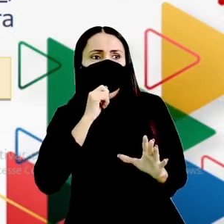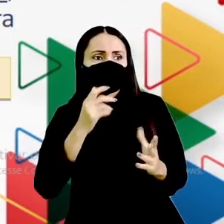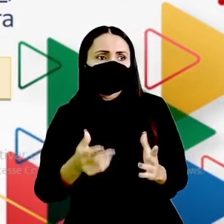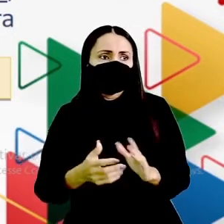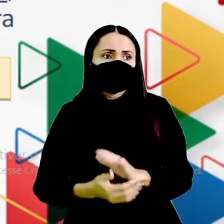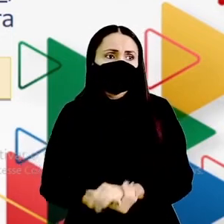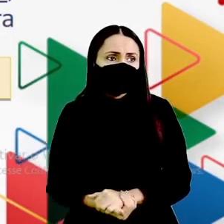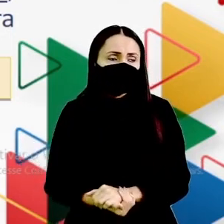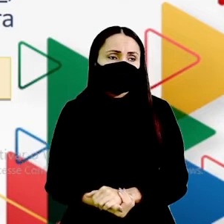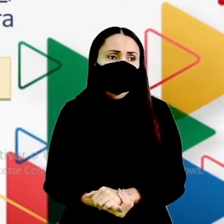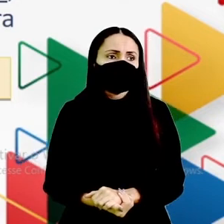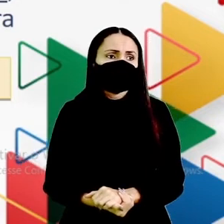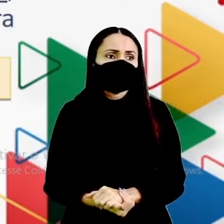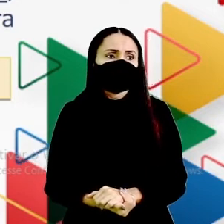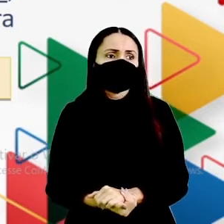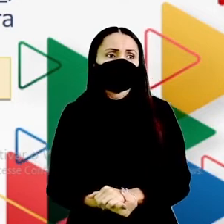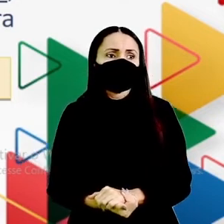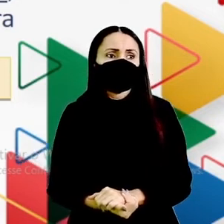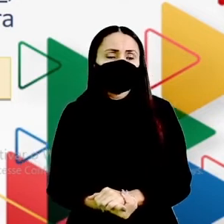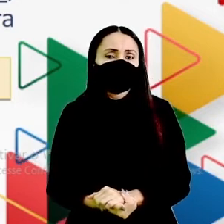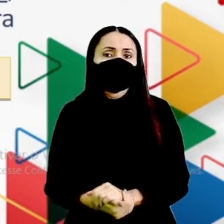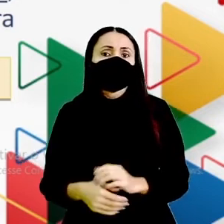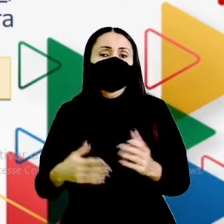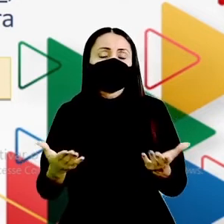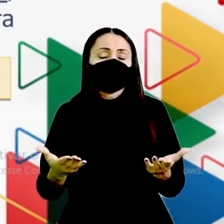acabadas em ENS, como